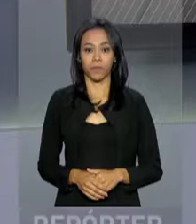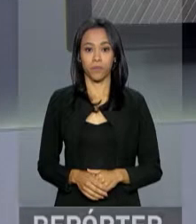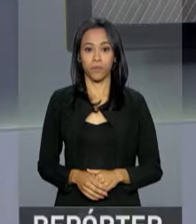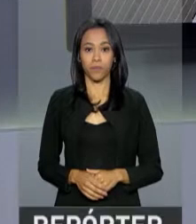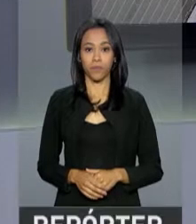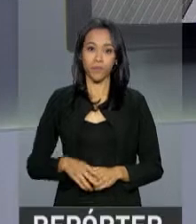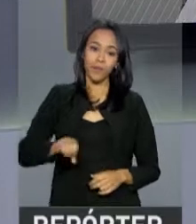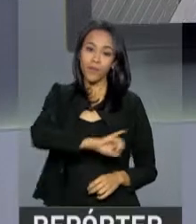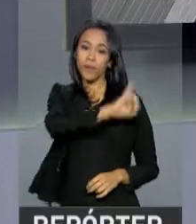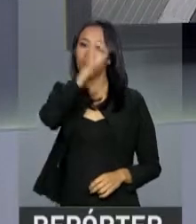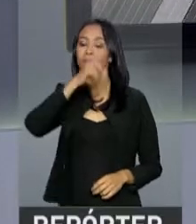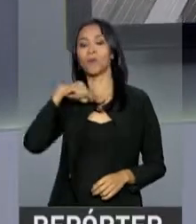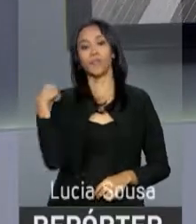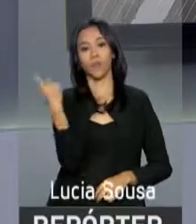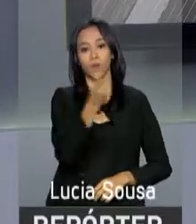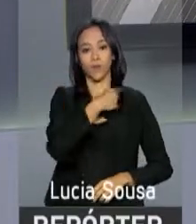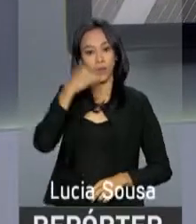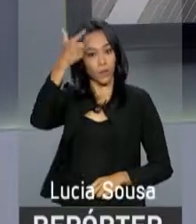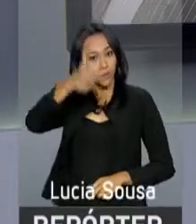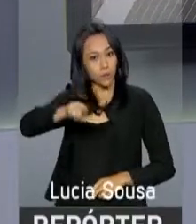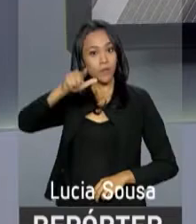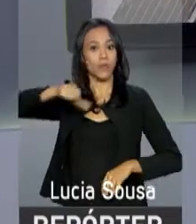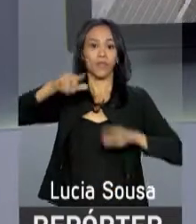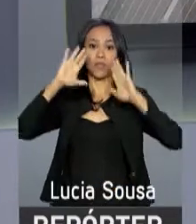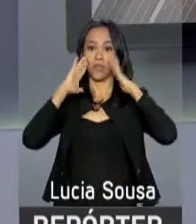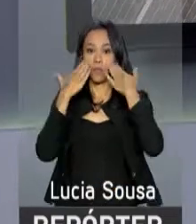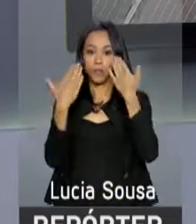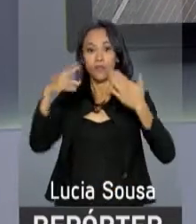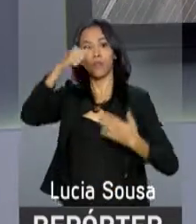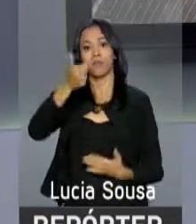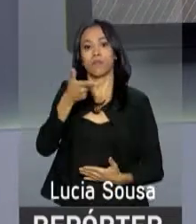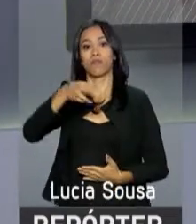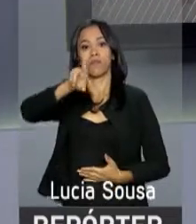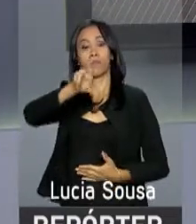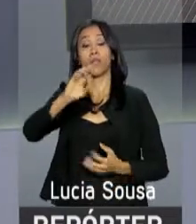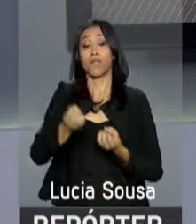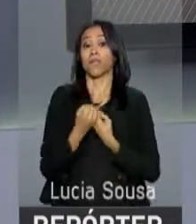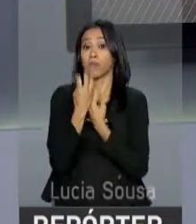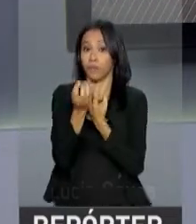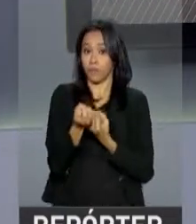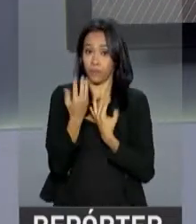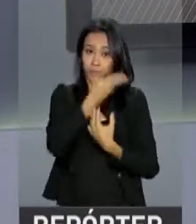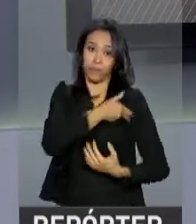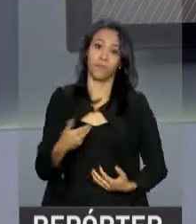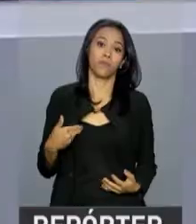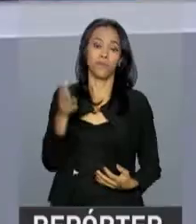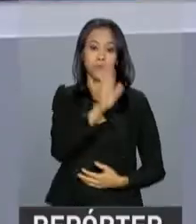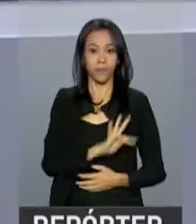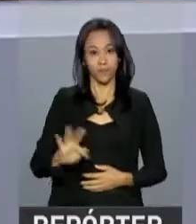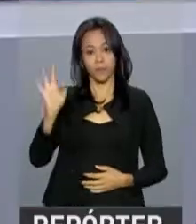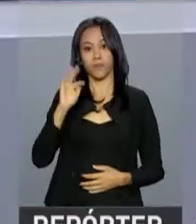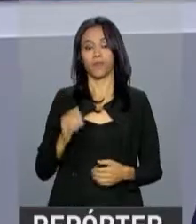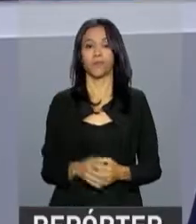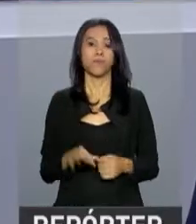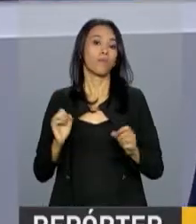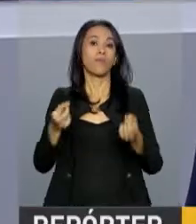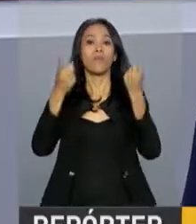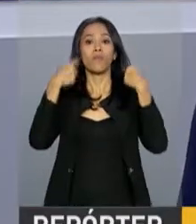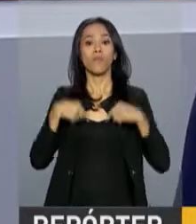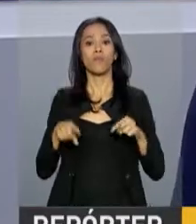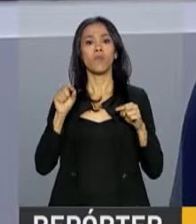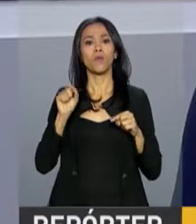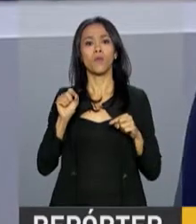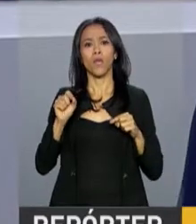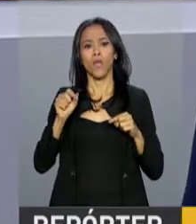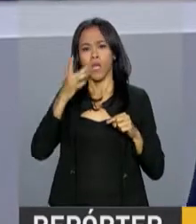olá estamos de volta com mais uma edição do repórter nbr as notícias do governo federal o movimento nas agências